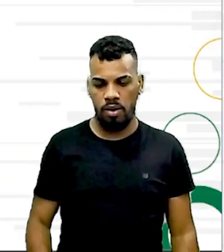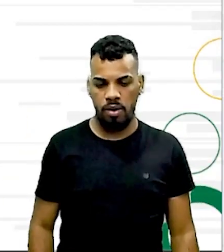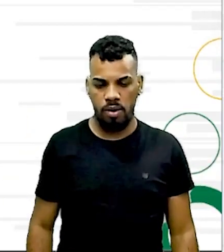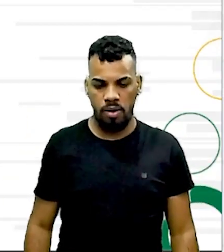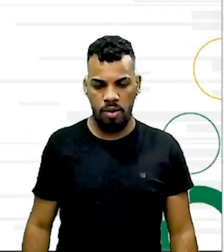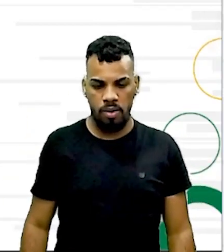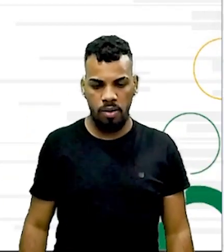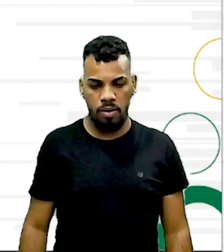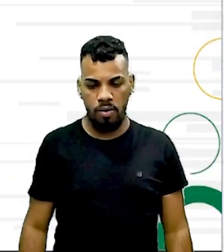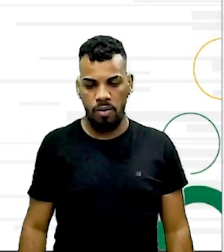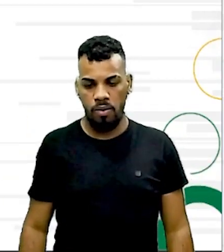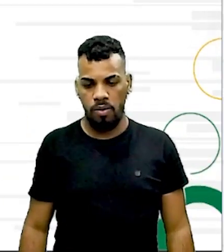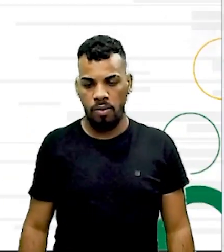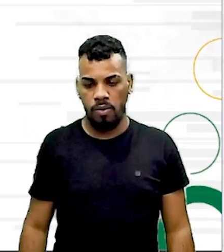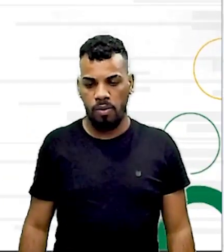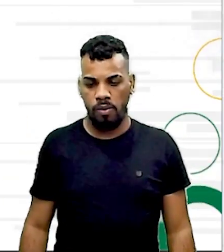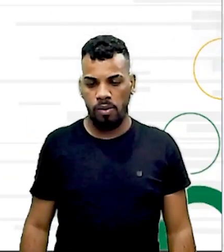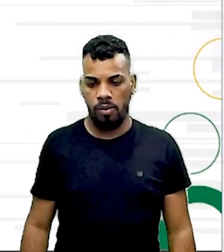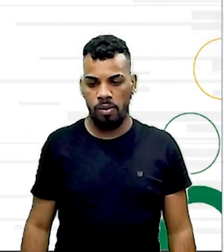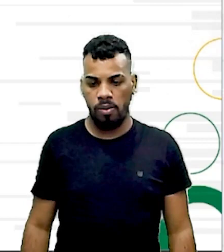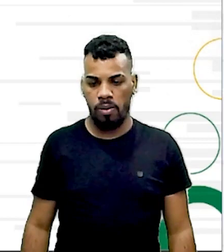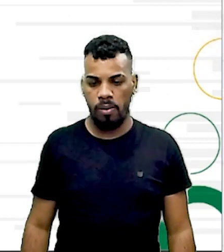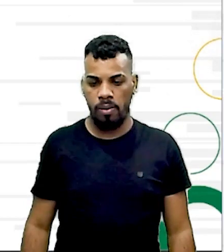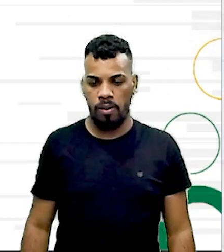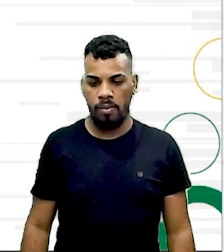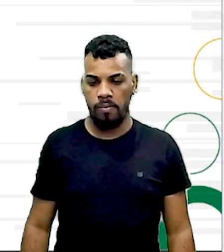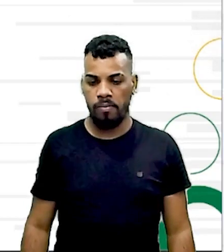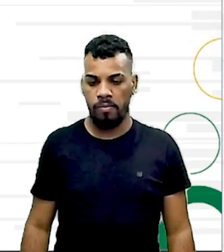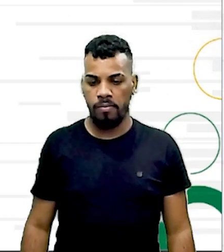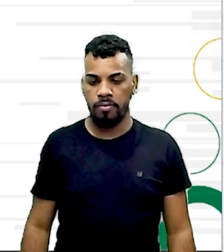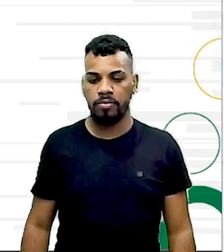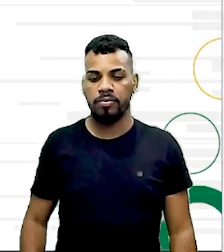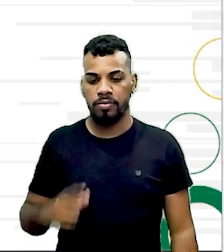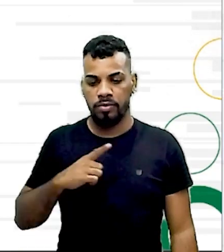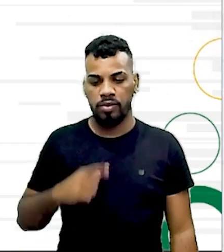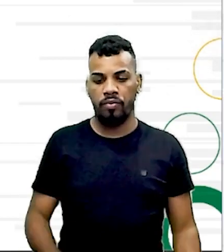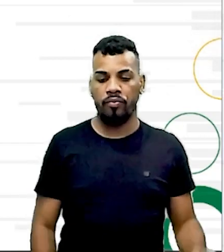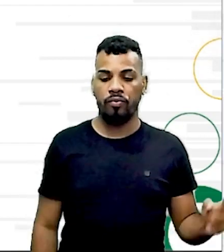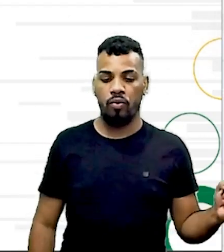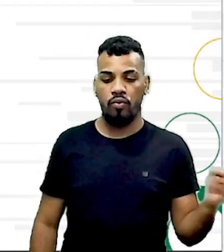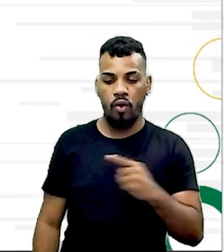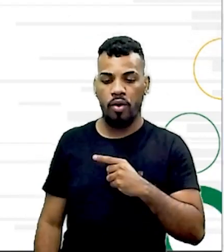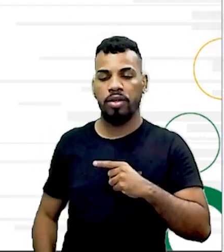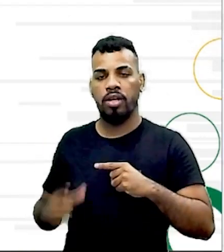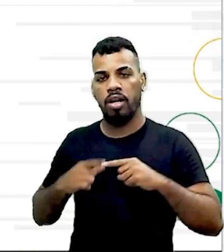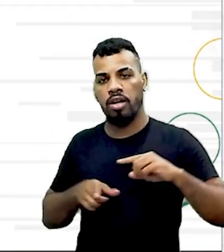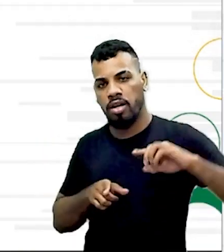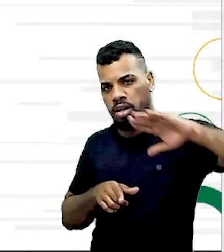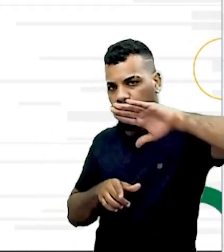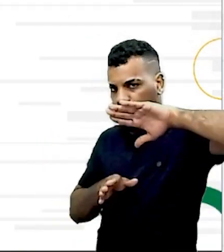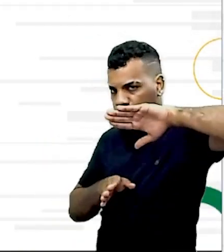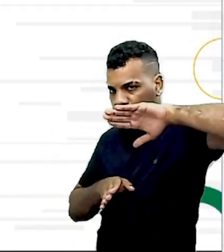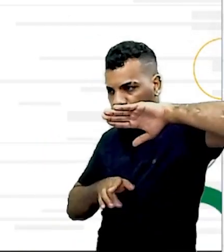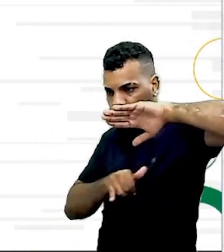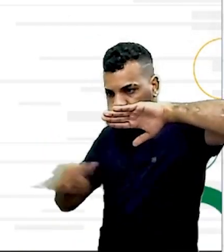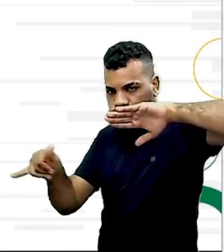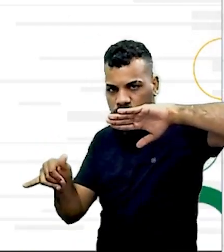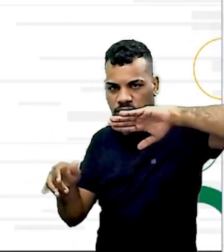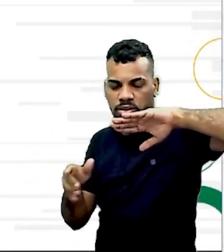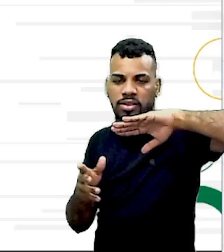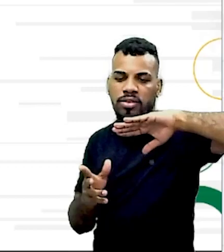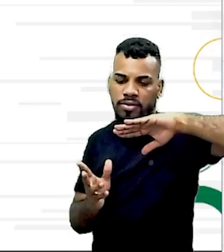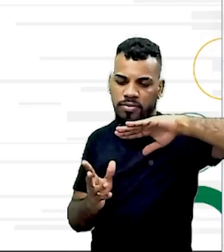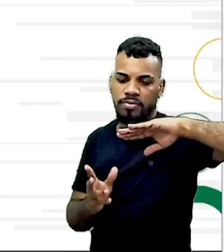tem só 3 imagens. Que ela no começo, ela desacelerando, por causa do outro princípio da animação,